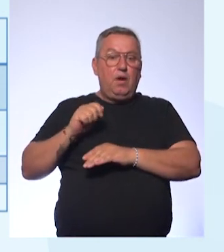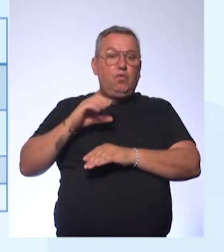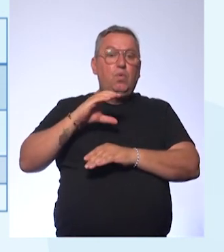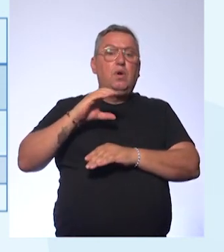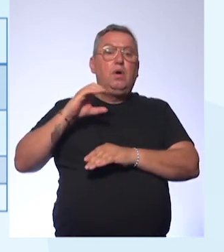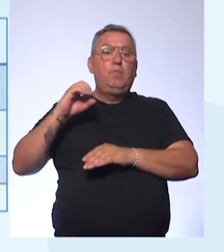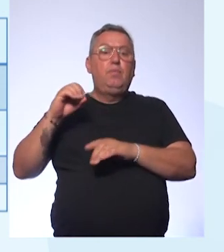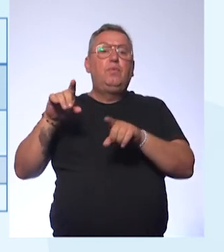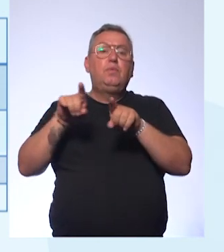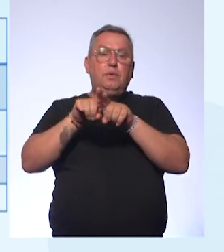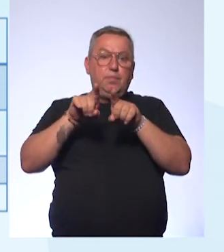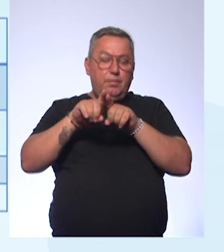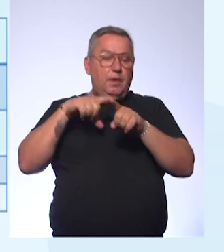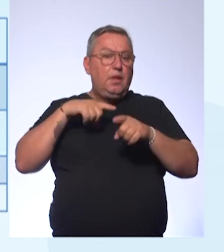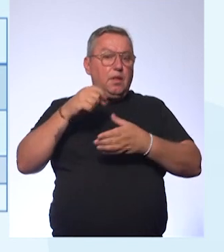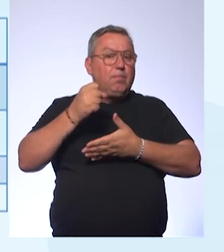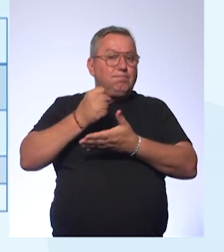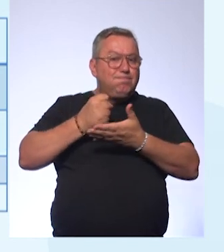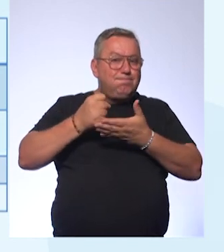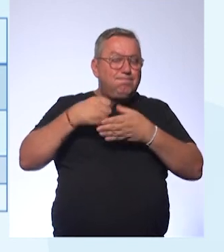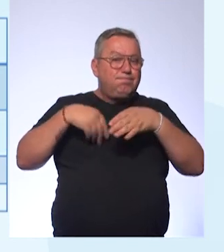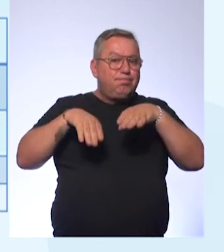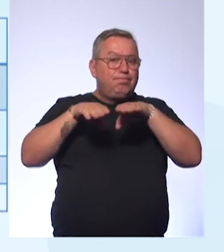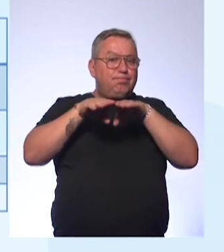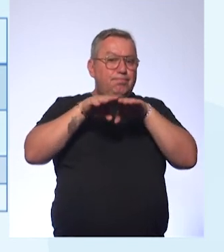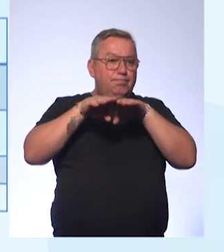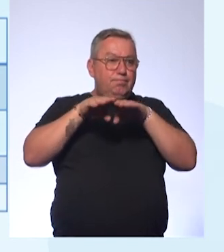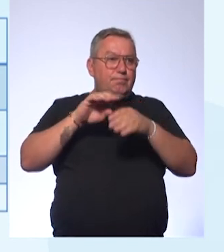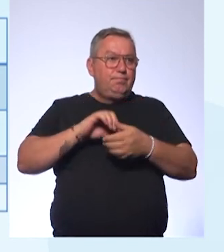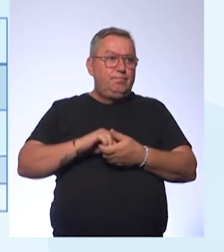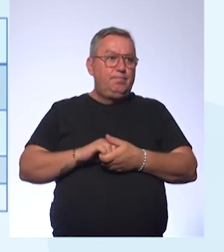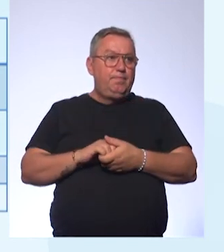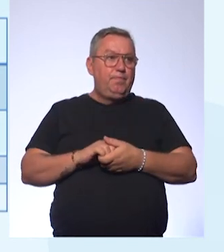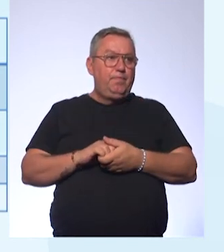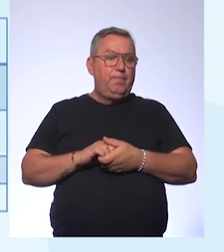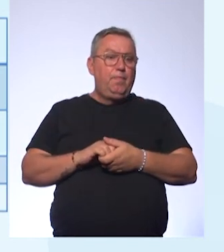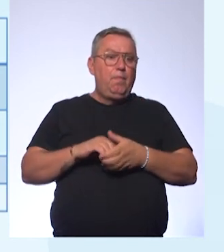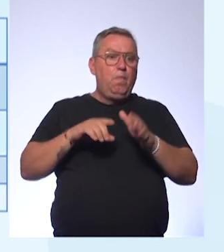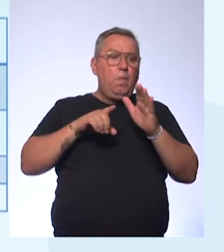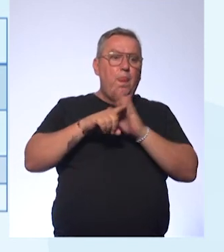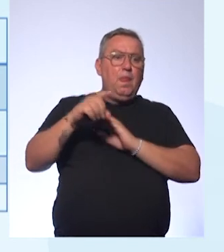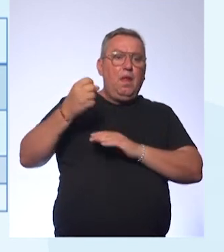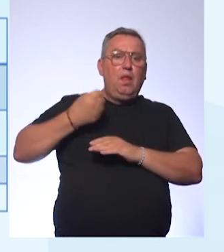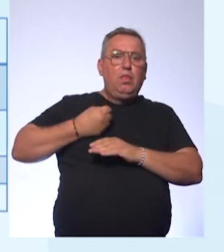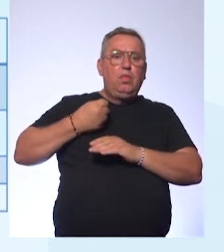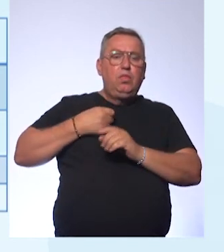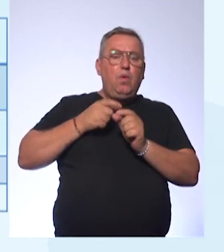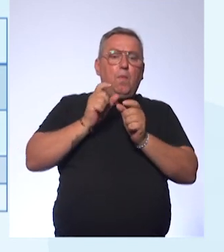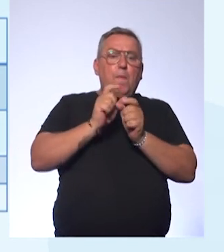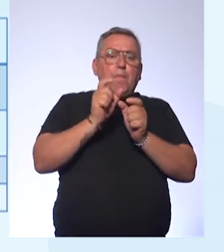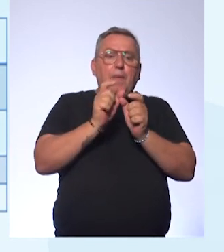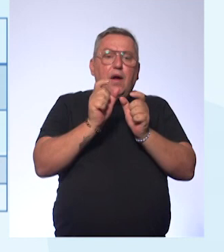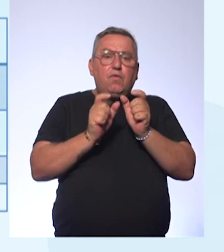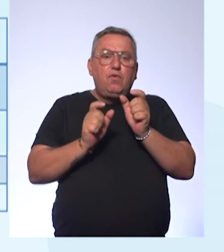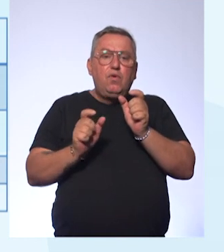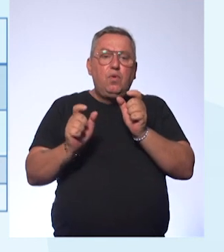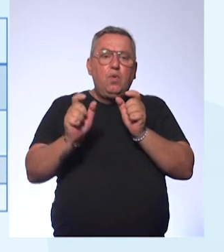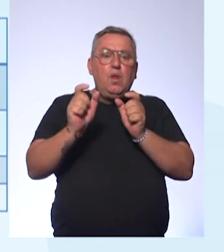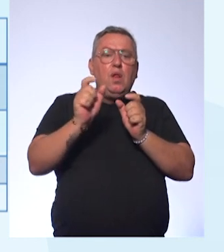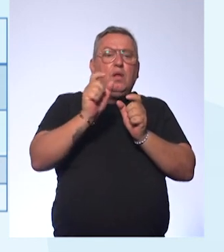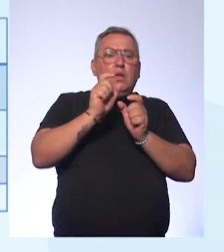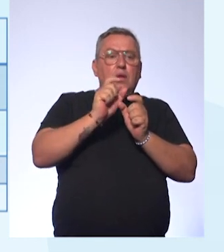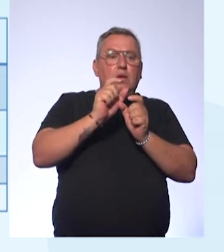também está balanceado. Ok? Ele pergunta aqui, número de partículas. Qual o número de